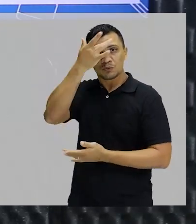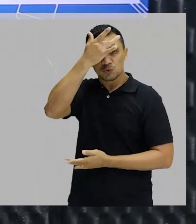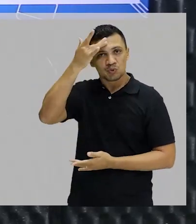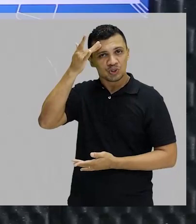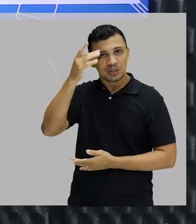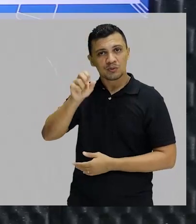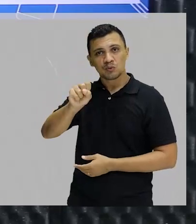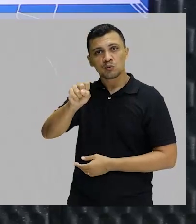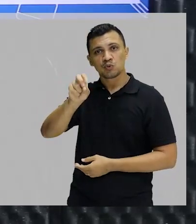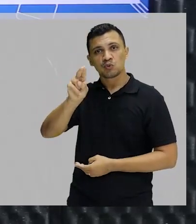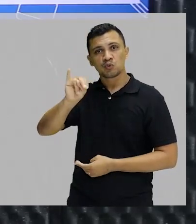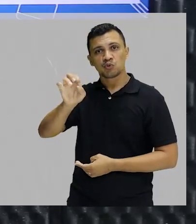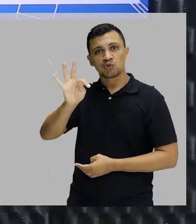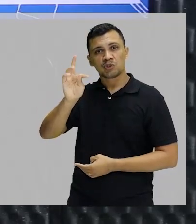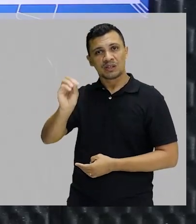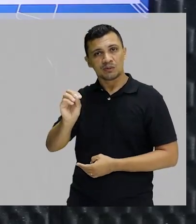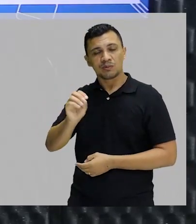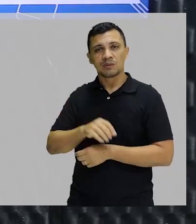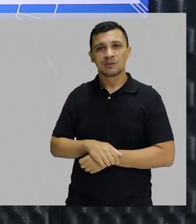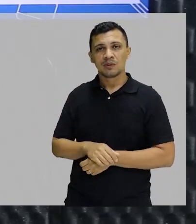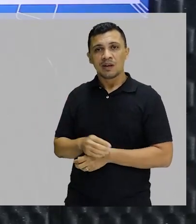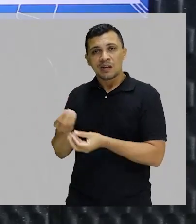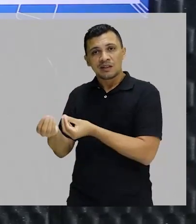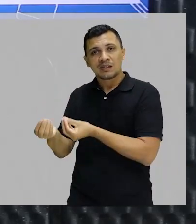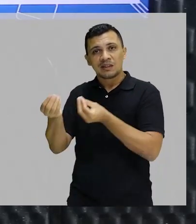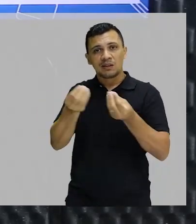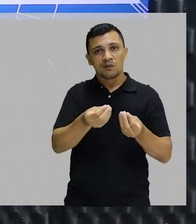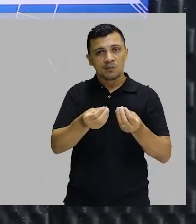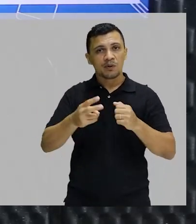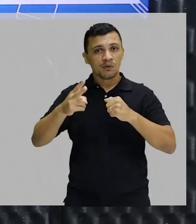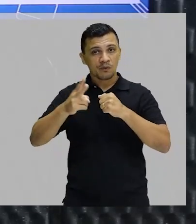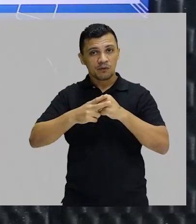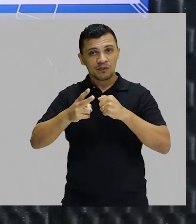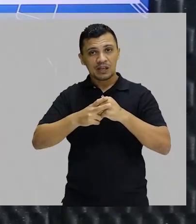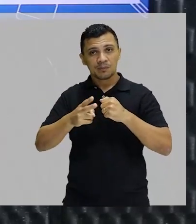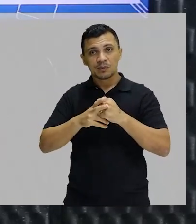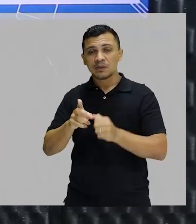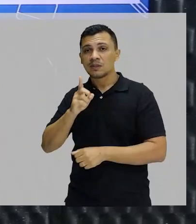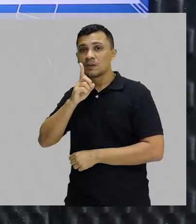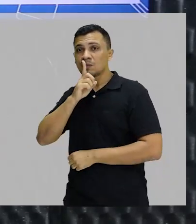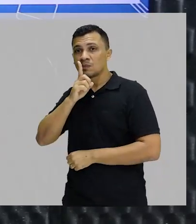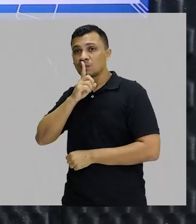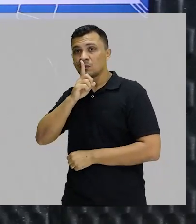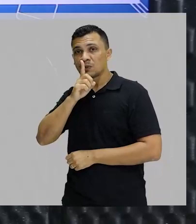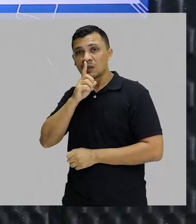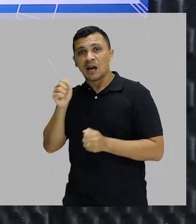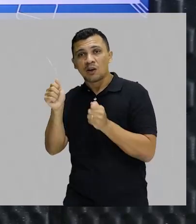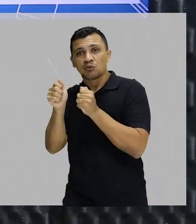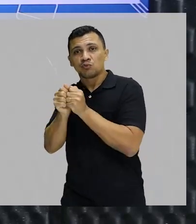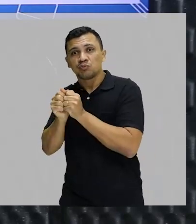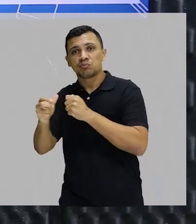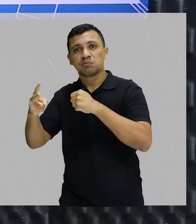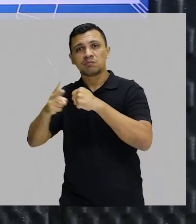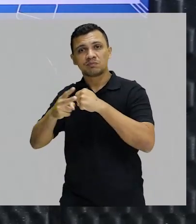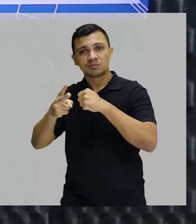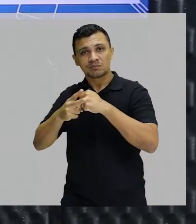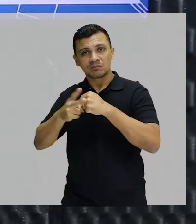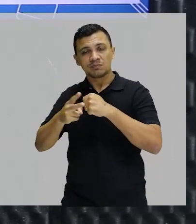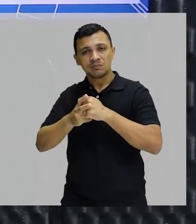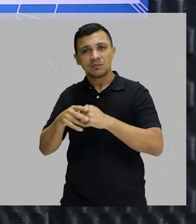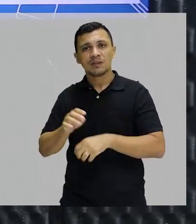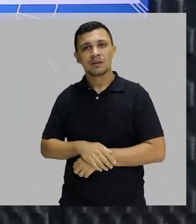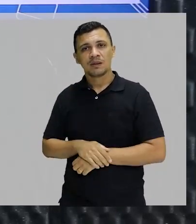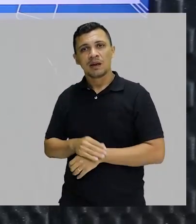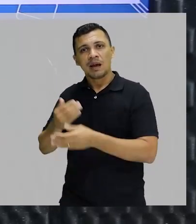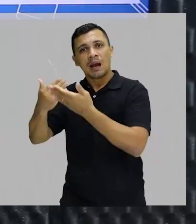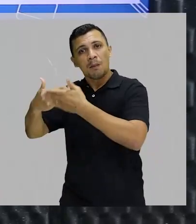adverbial de tempo. Devolveu é o verbo. Em silêncio é o adjunto adverbial. As provas corrigidas, o complemento